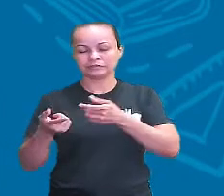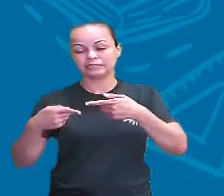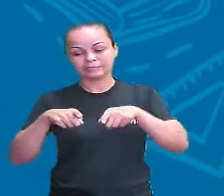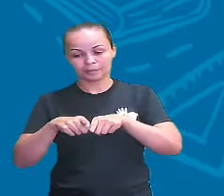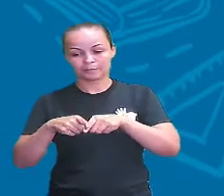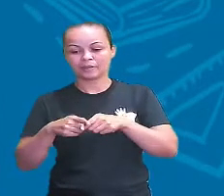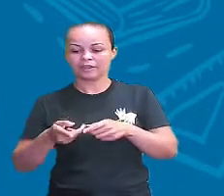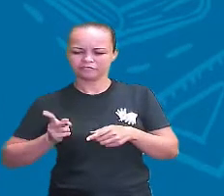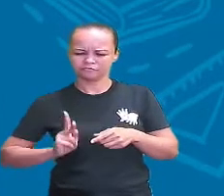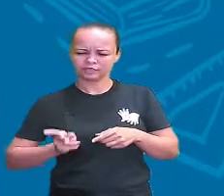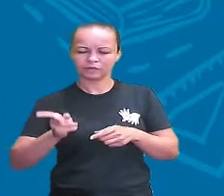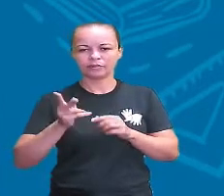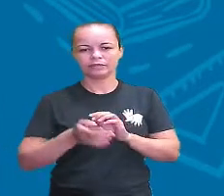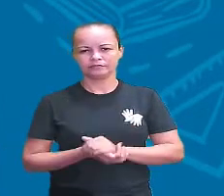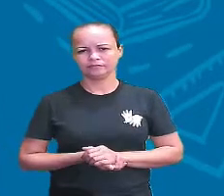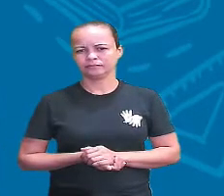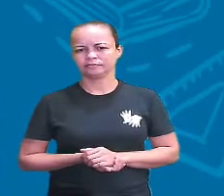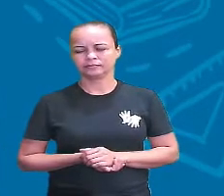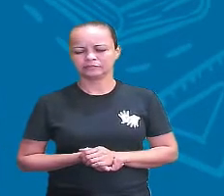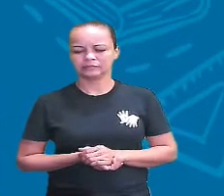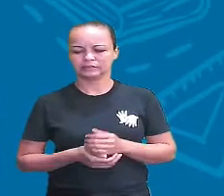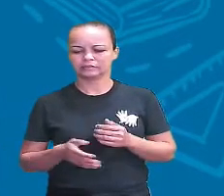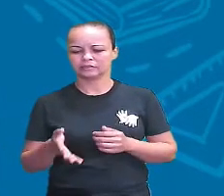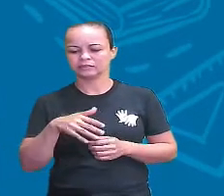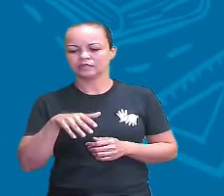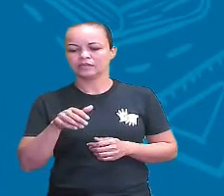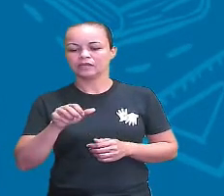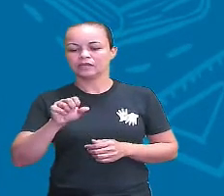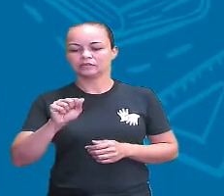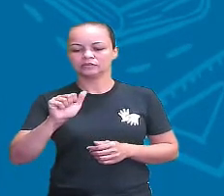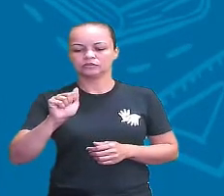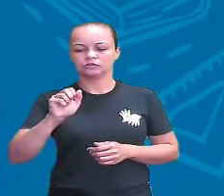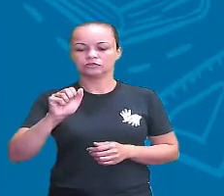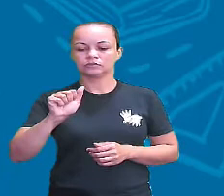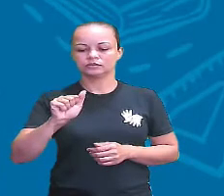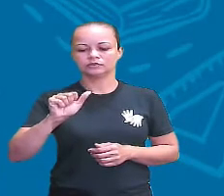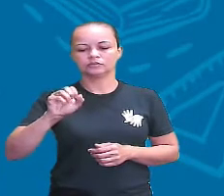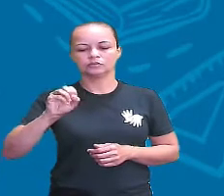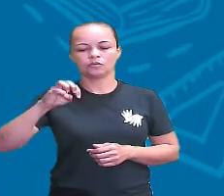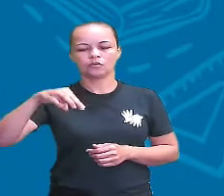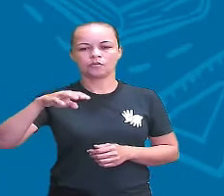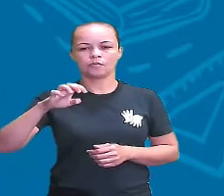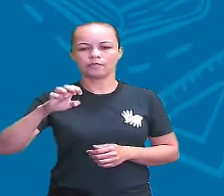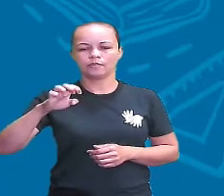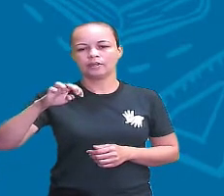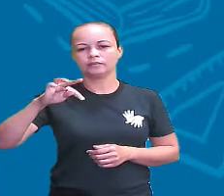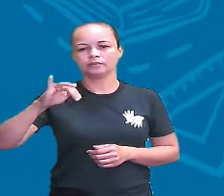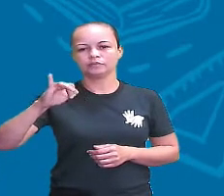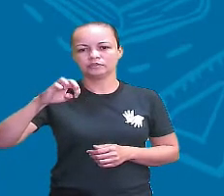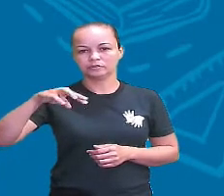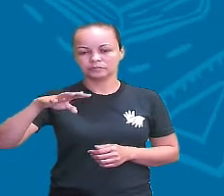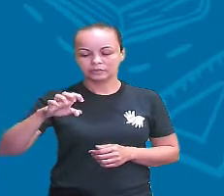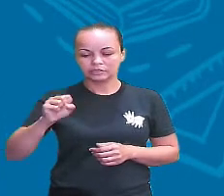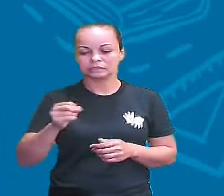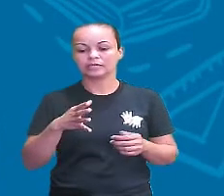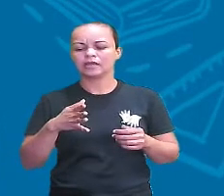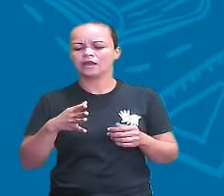frequentemente. Sometimes, juntinhos, tá, gente? Sometimes, juntos. Às vezes, porque essa palavra pode